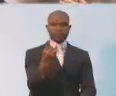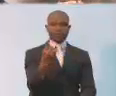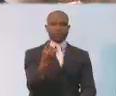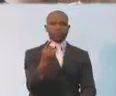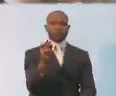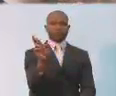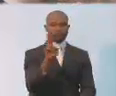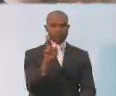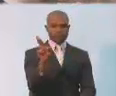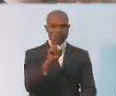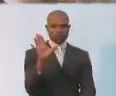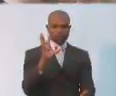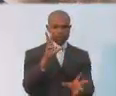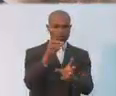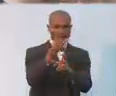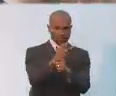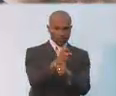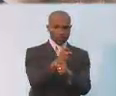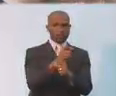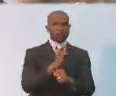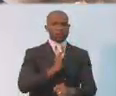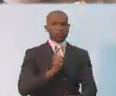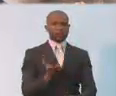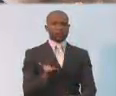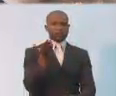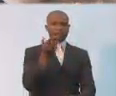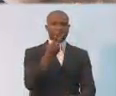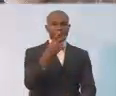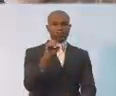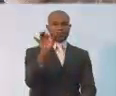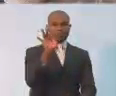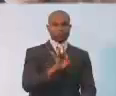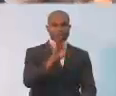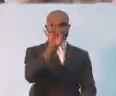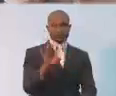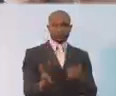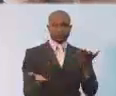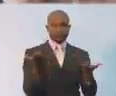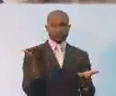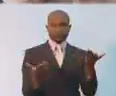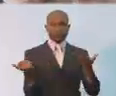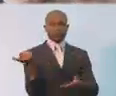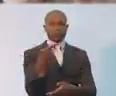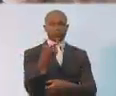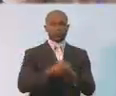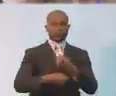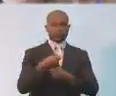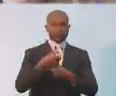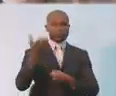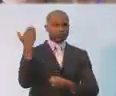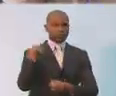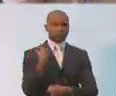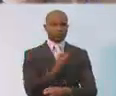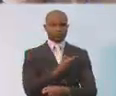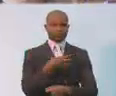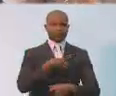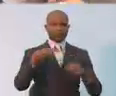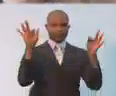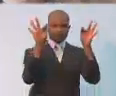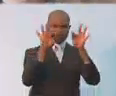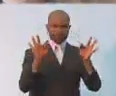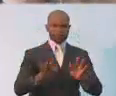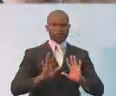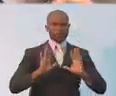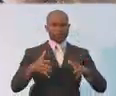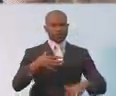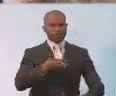R$ 23.501.500, isso é o total. Houve um aumento de 20% em relação ao ano passado, a gente fica feliz por isso, já dá um pouco